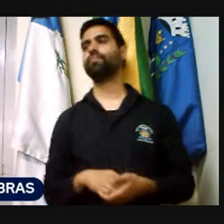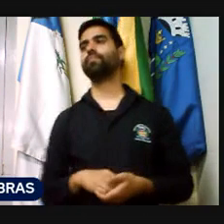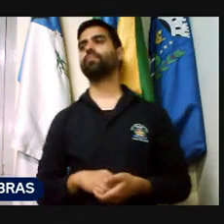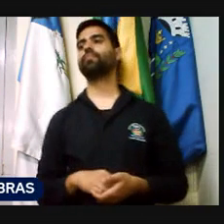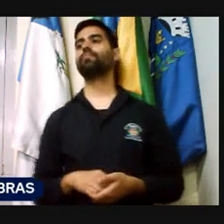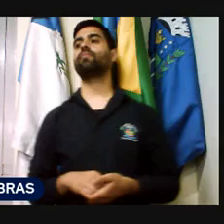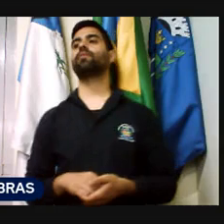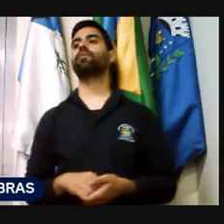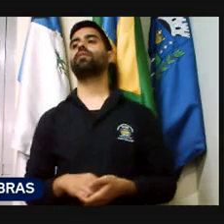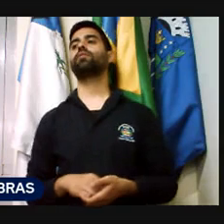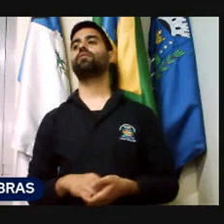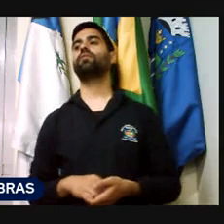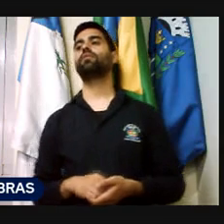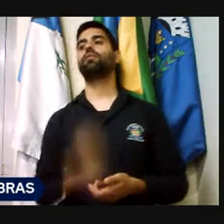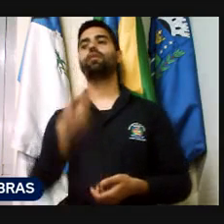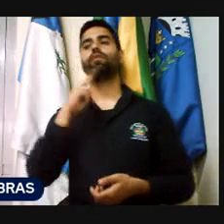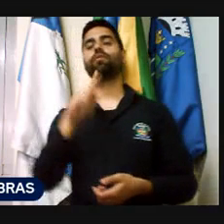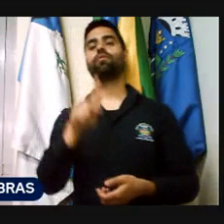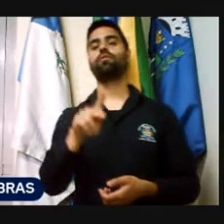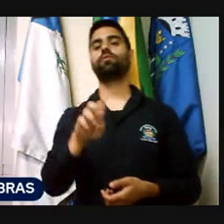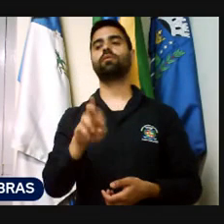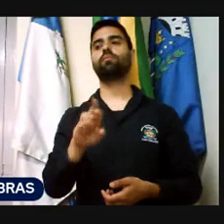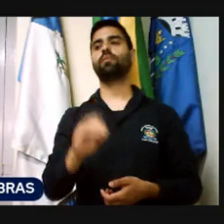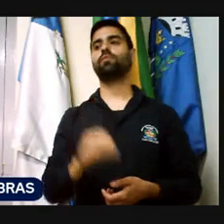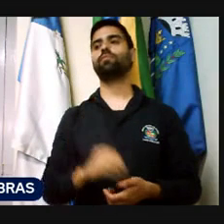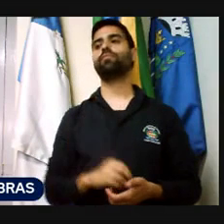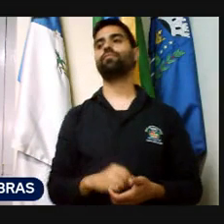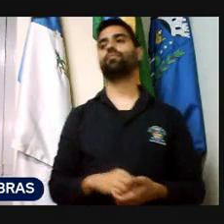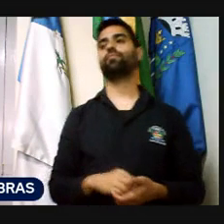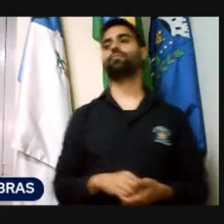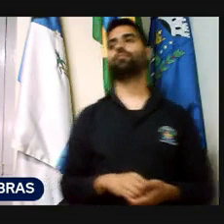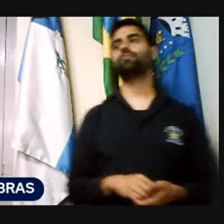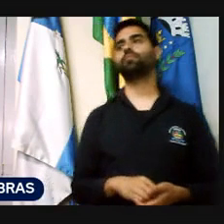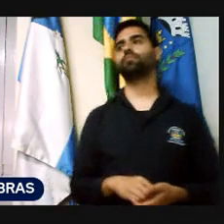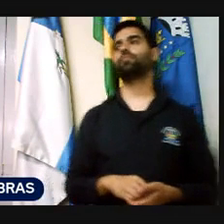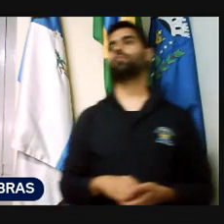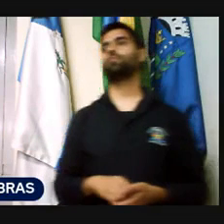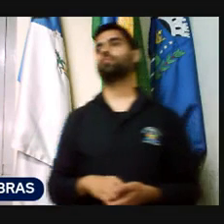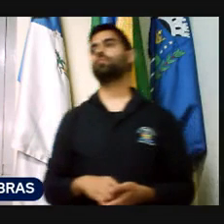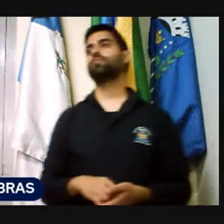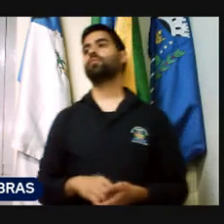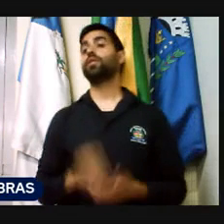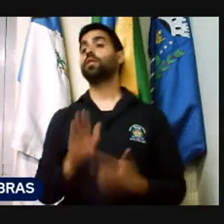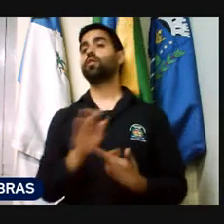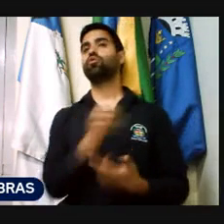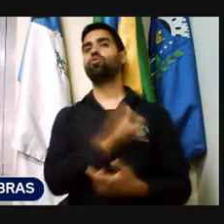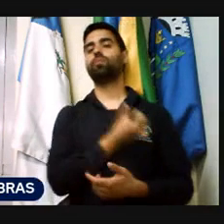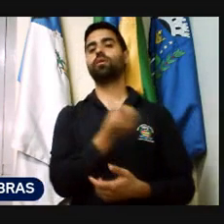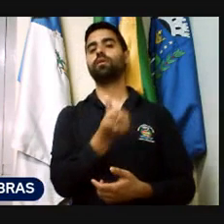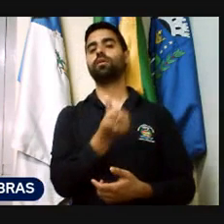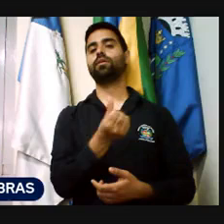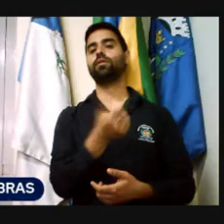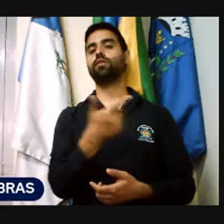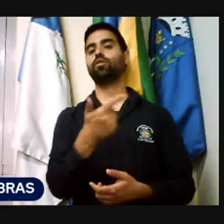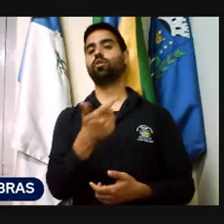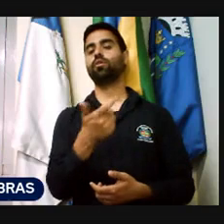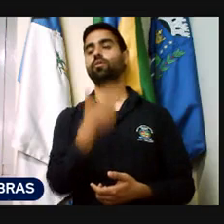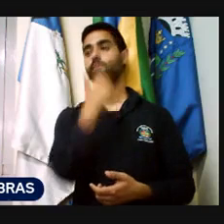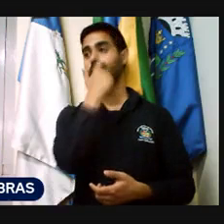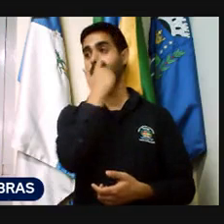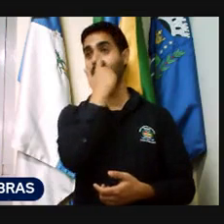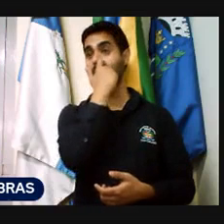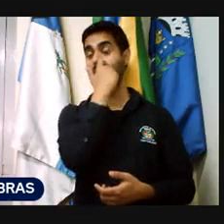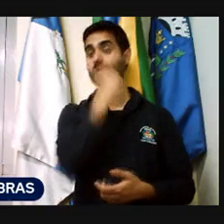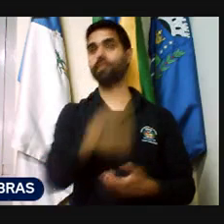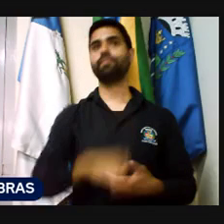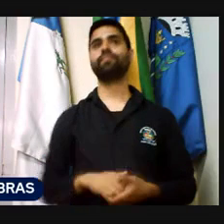das sessões, 9 de novembro de 2021, vereador Pedro Graça. Indicação número 612, excelentíssimo senhor